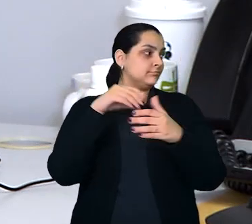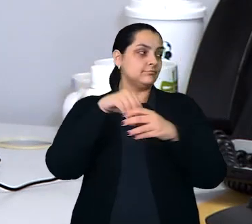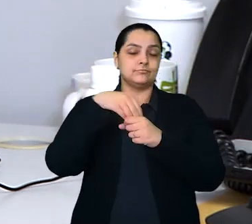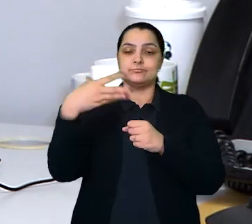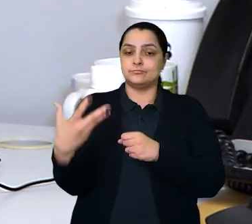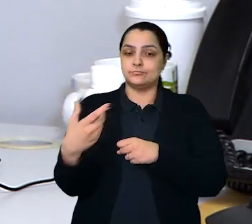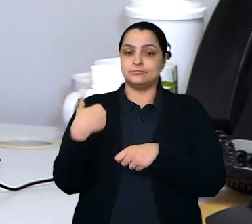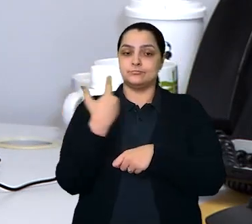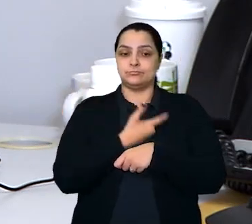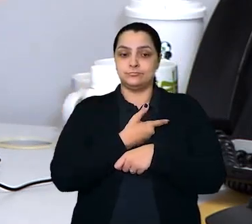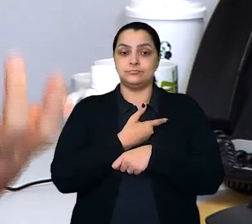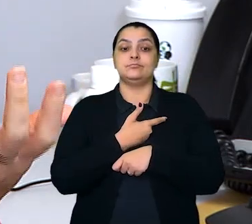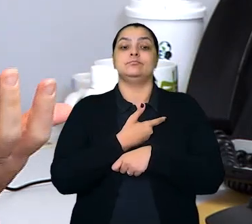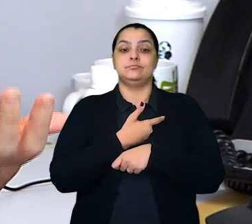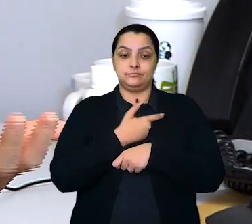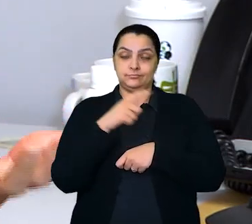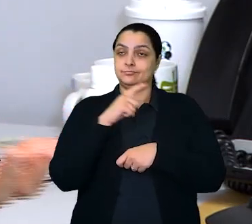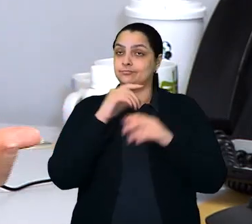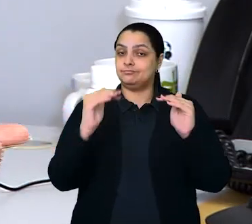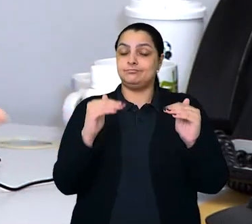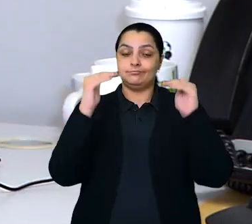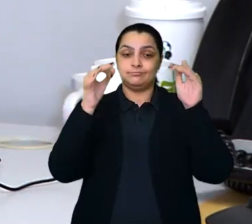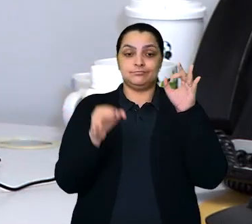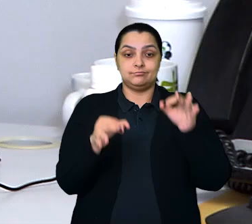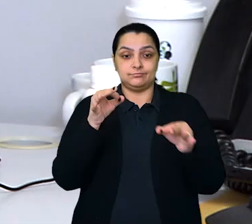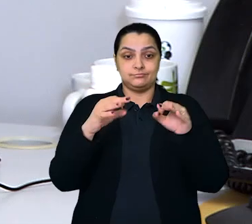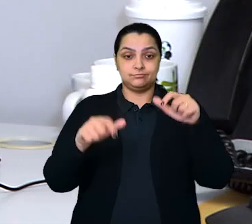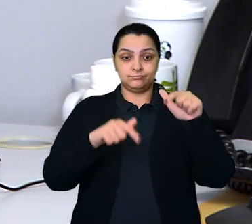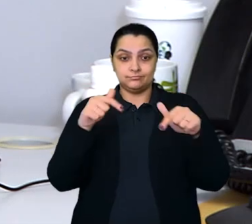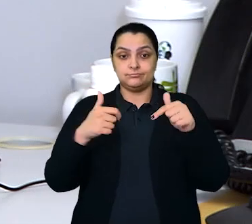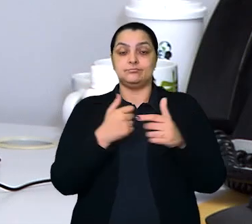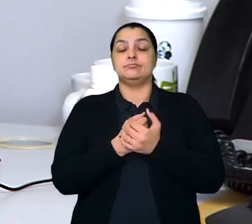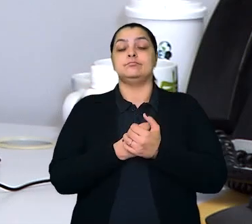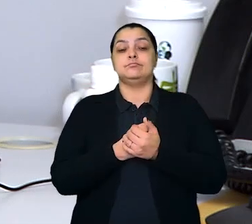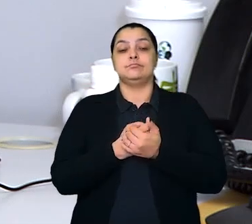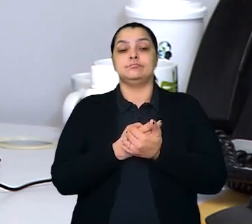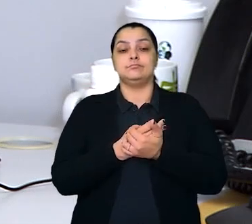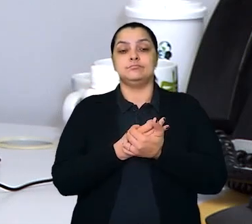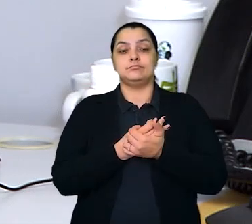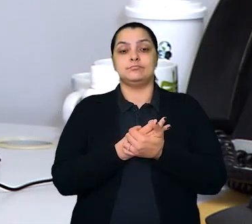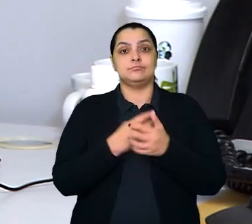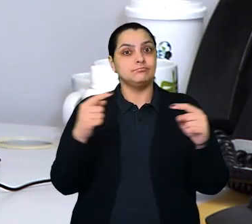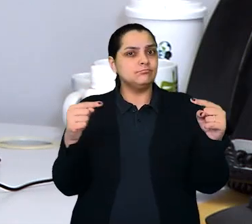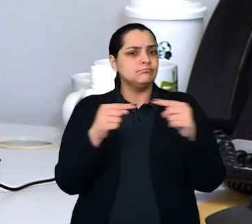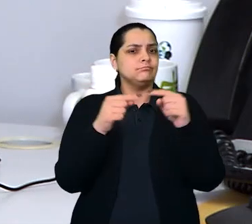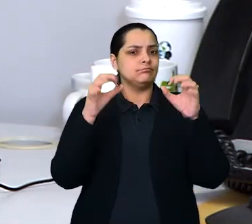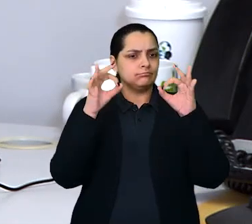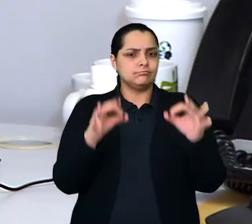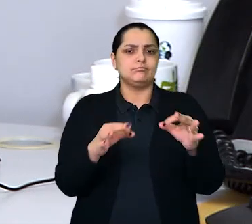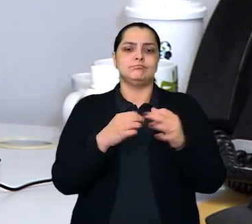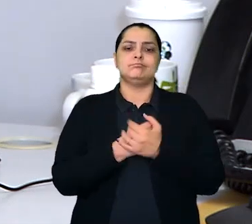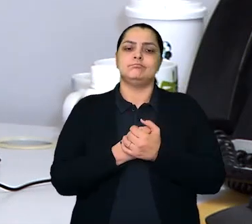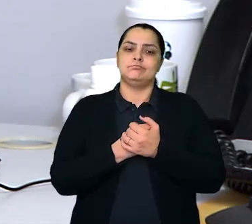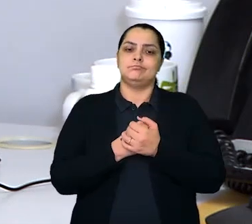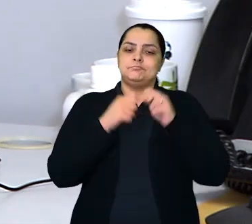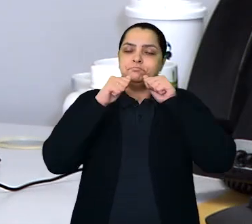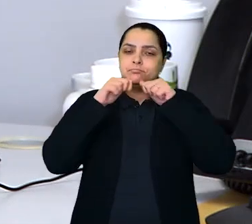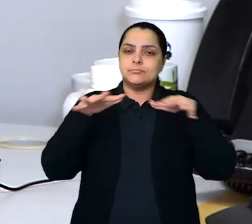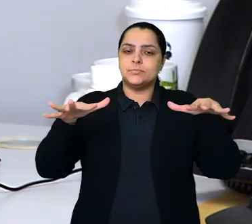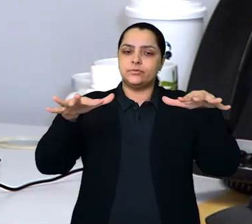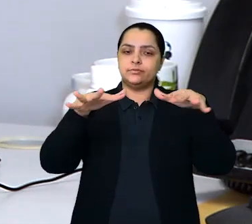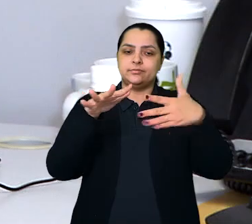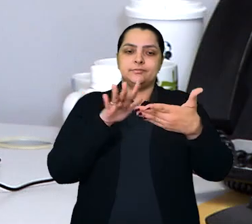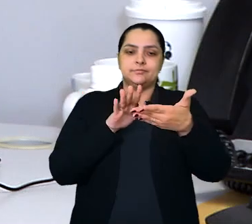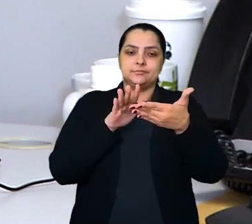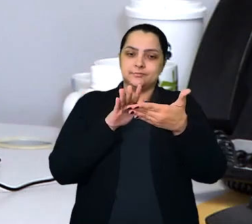gente gera, por ser a instância máxima da justiça trabalhista, era muito adequado a ser difundido e